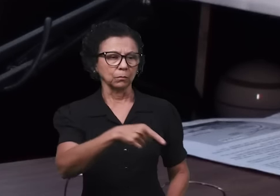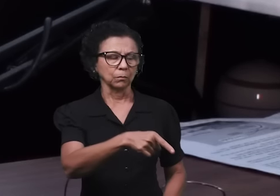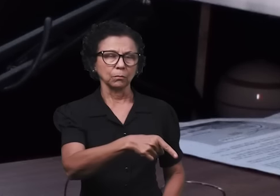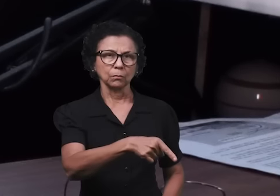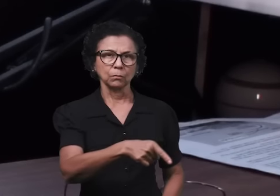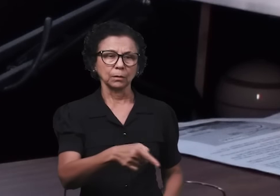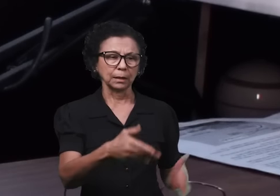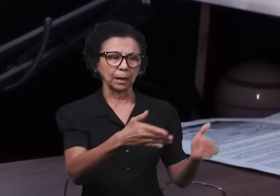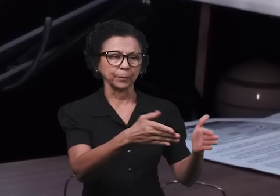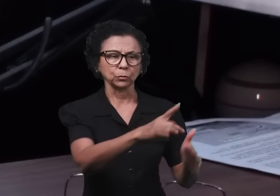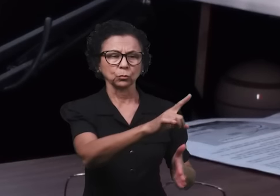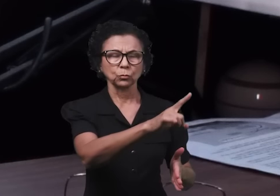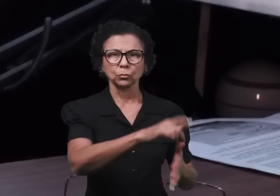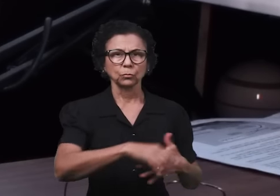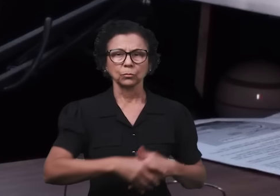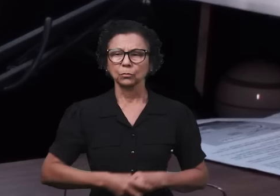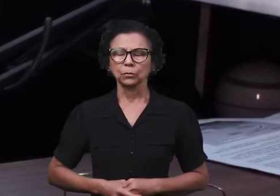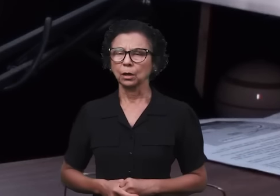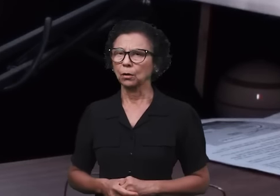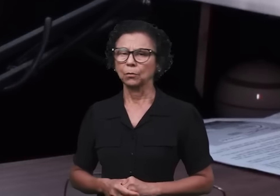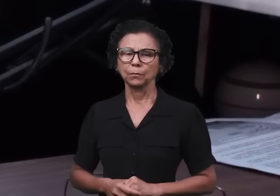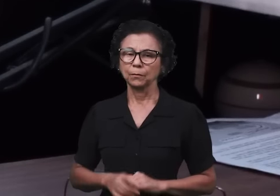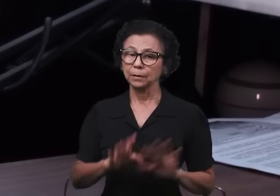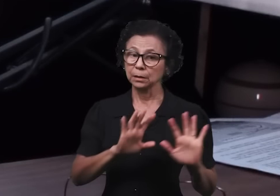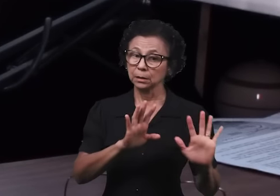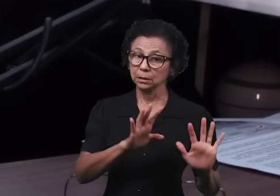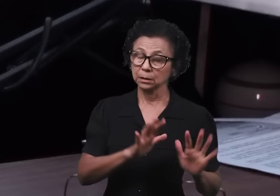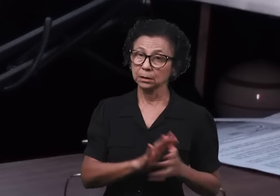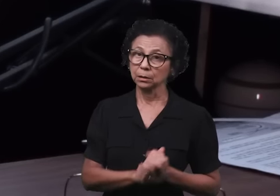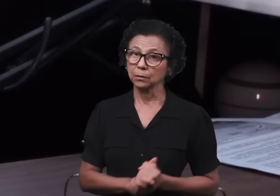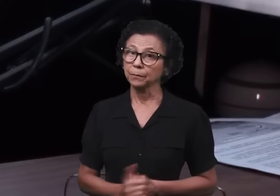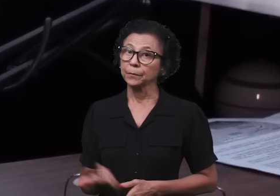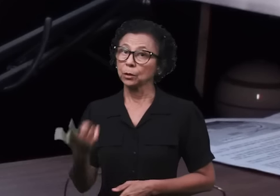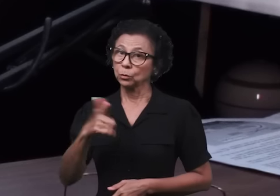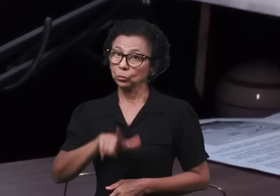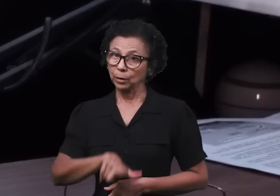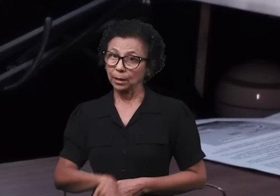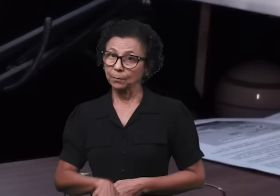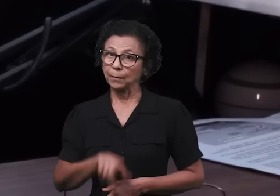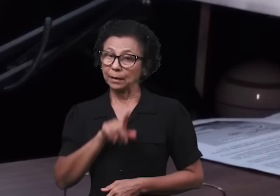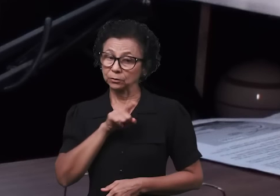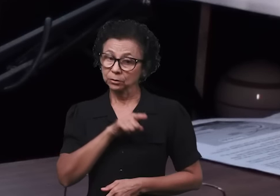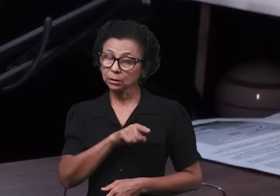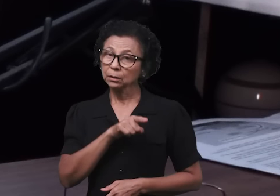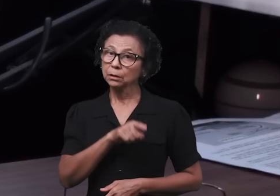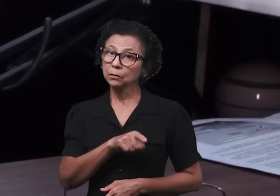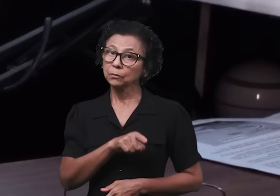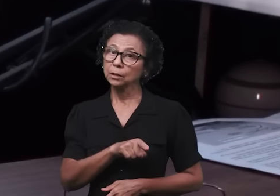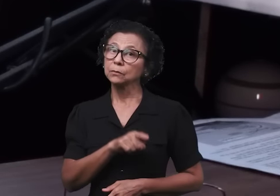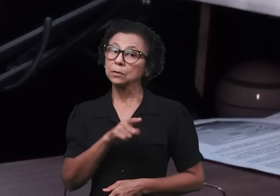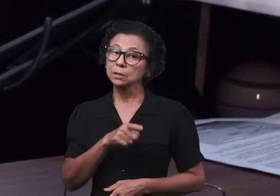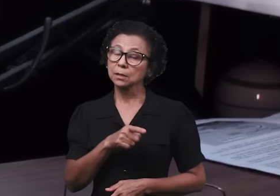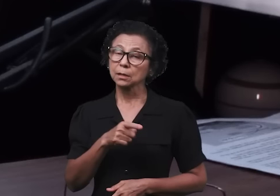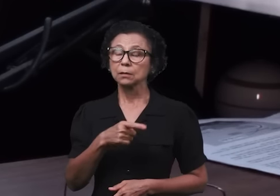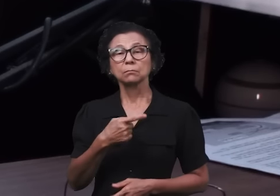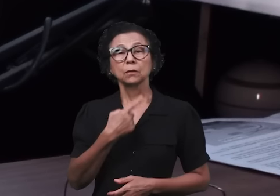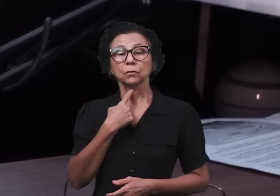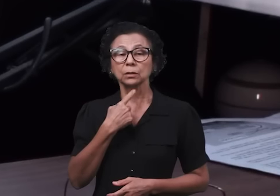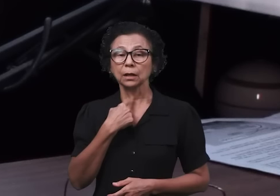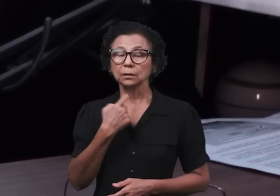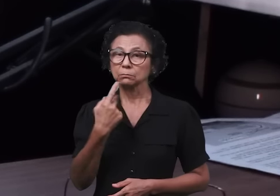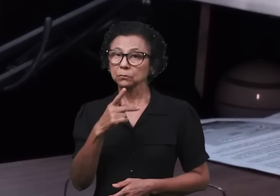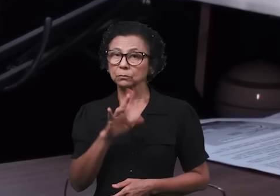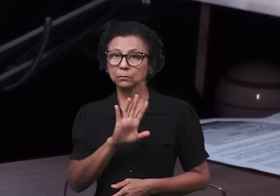por esse caminho, não anda dessa forma, olha, não faz mais dessa maneira que você está pensando. Então,